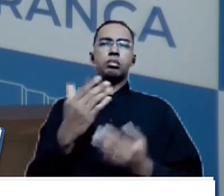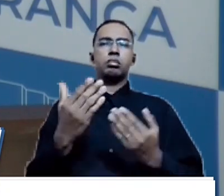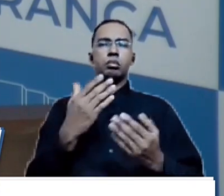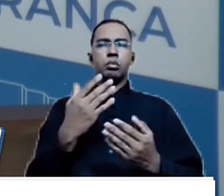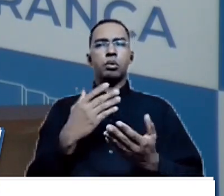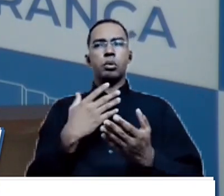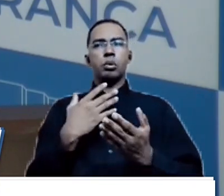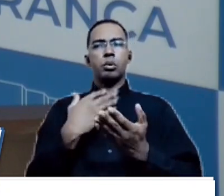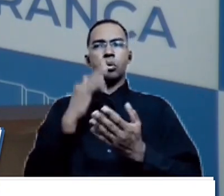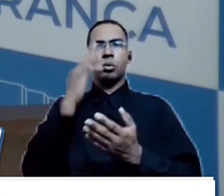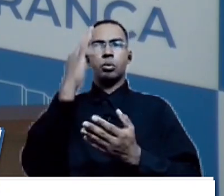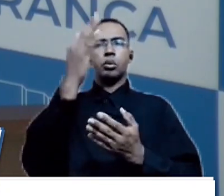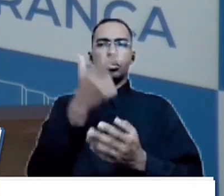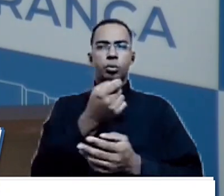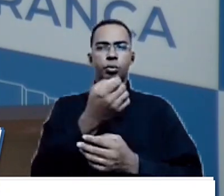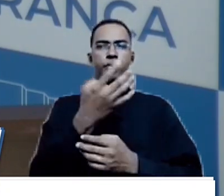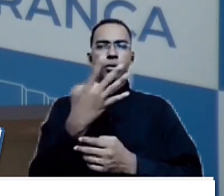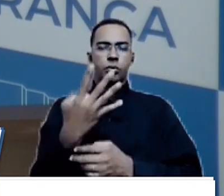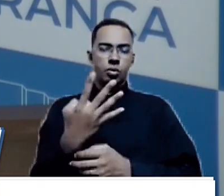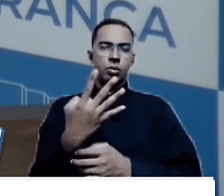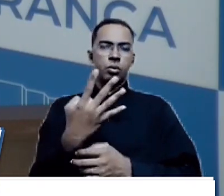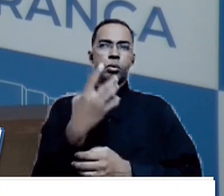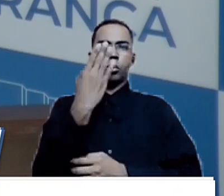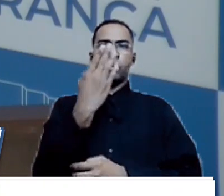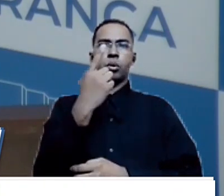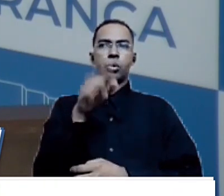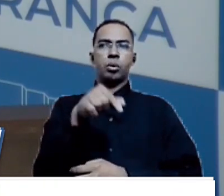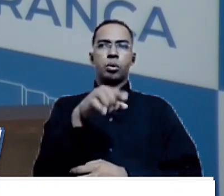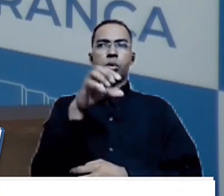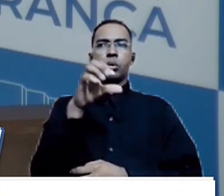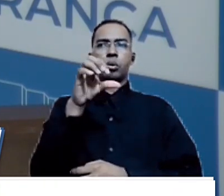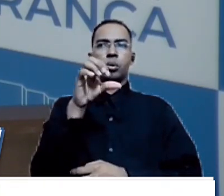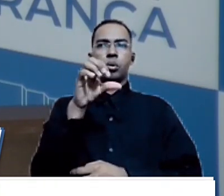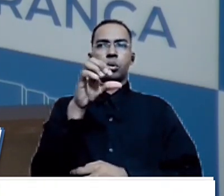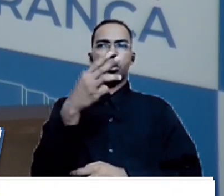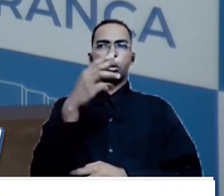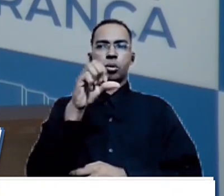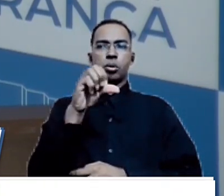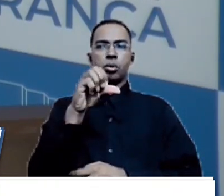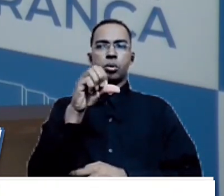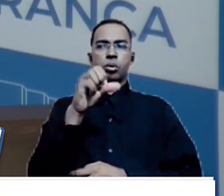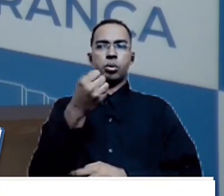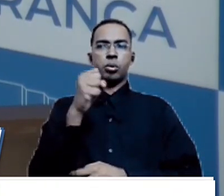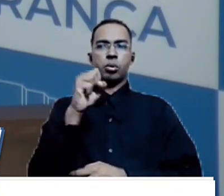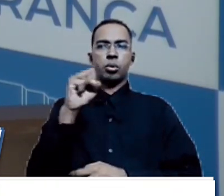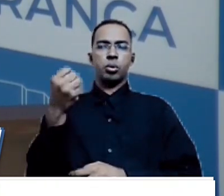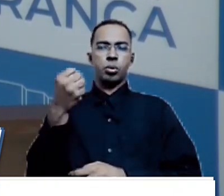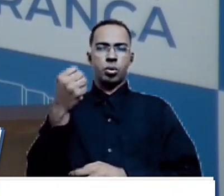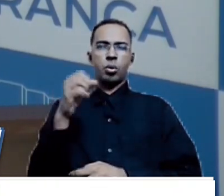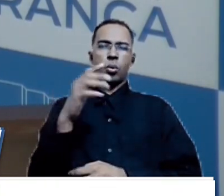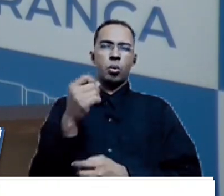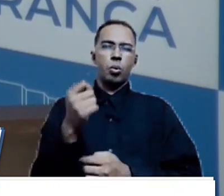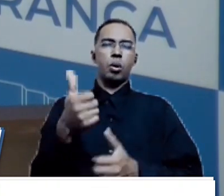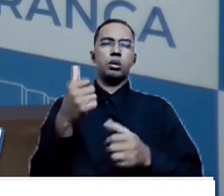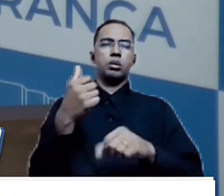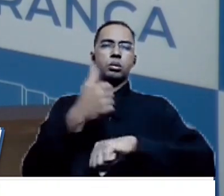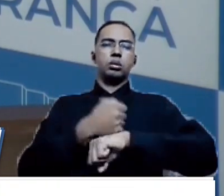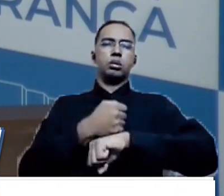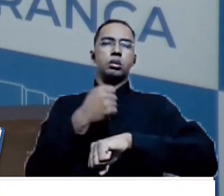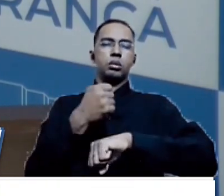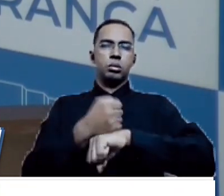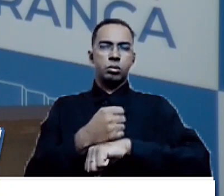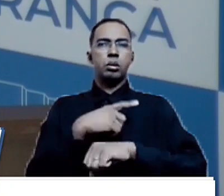2024 de um bi 388 praticamente o mesmo de Franca e tem